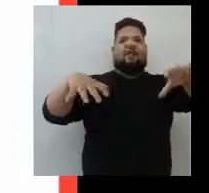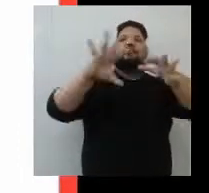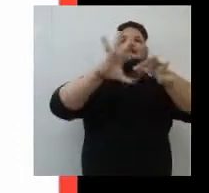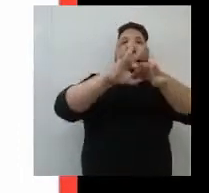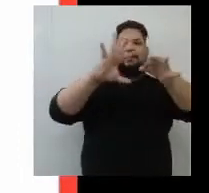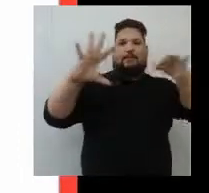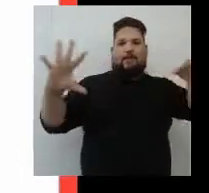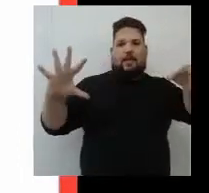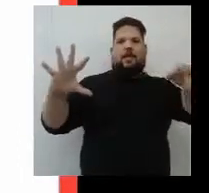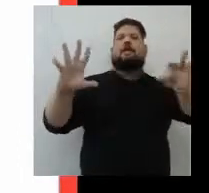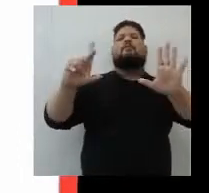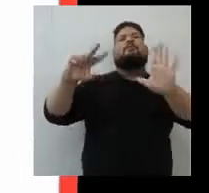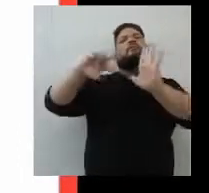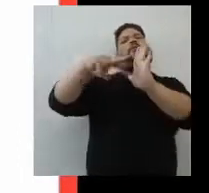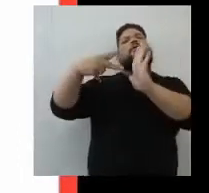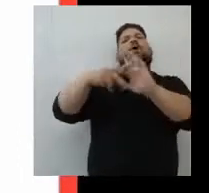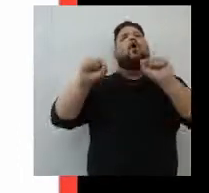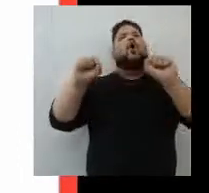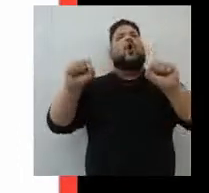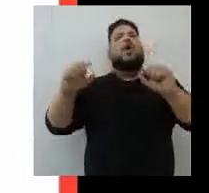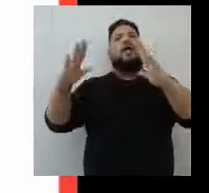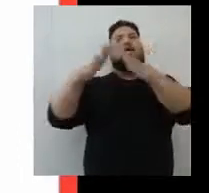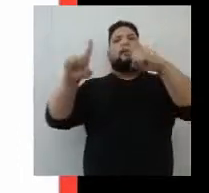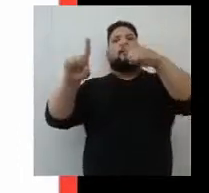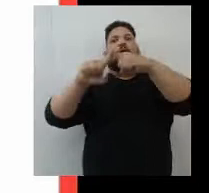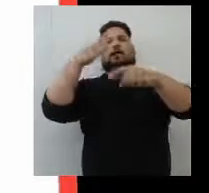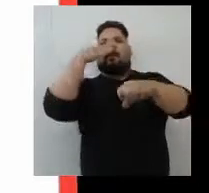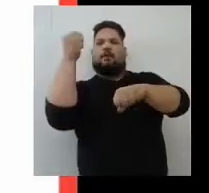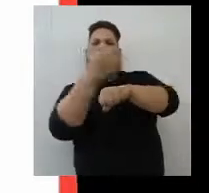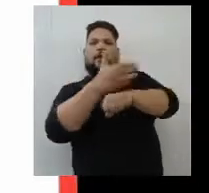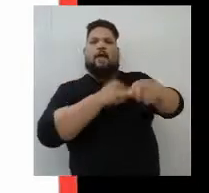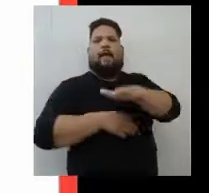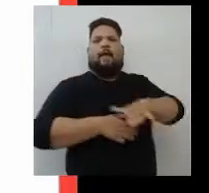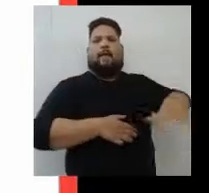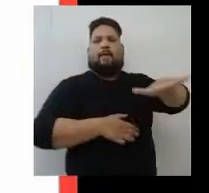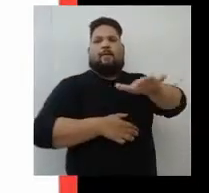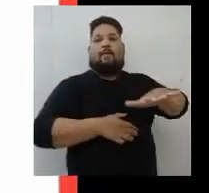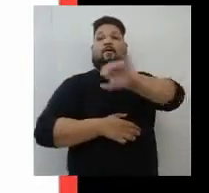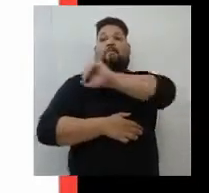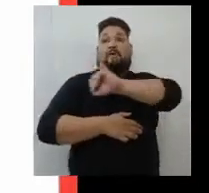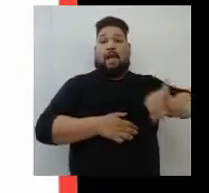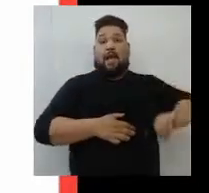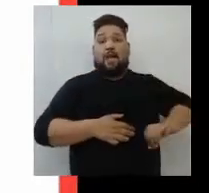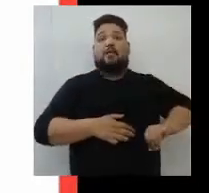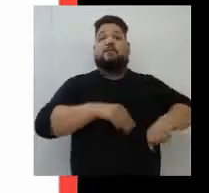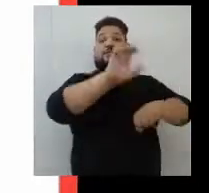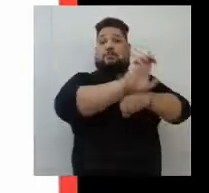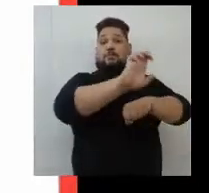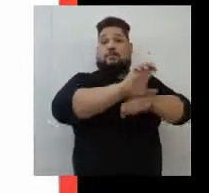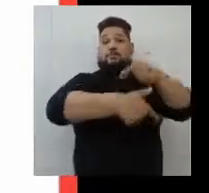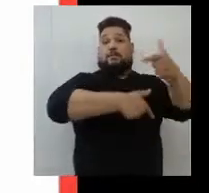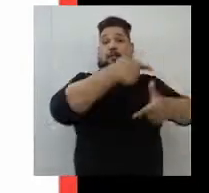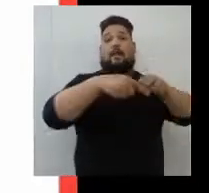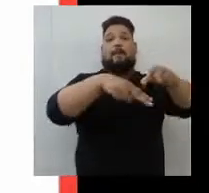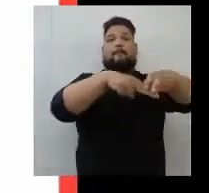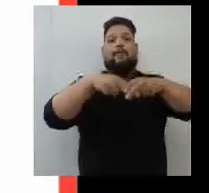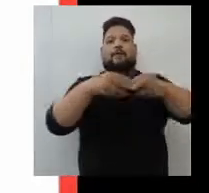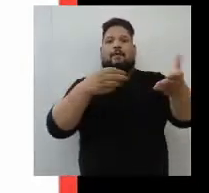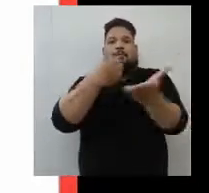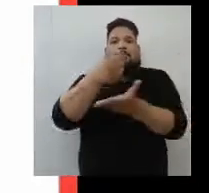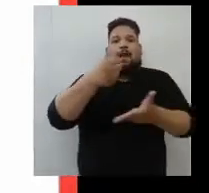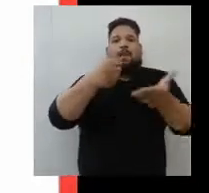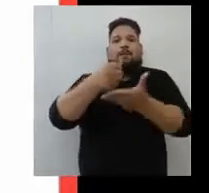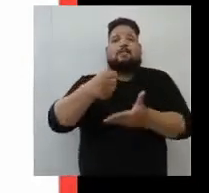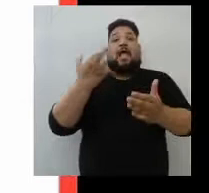tal fato significou a ruptura da igreja com o Estado imperial e, com isso, a perda da base religiosa